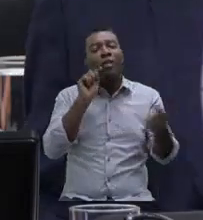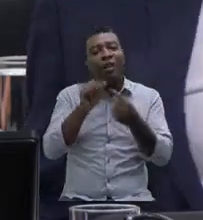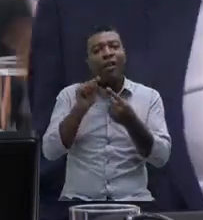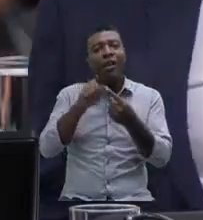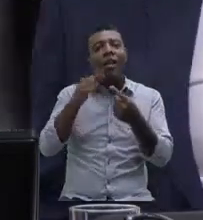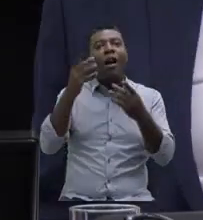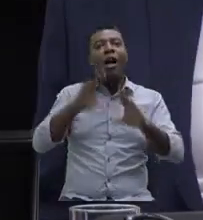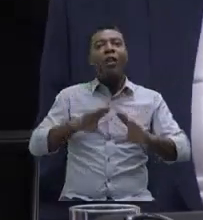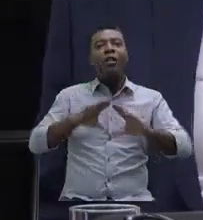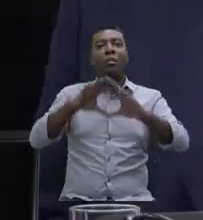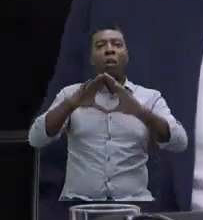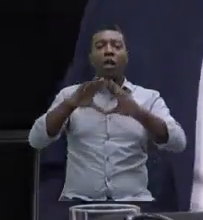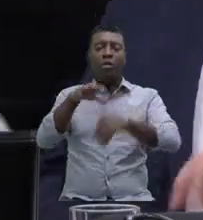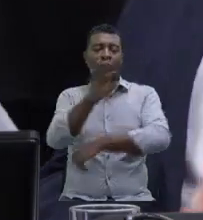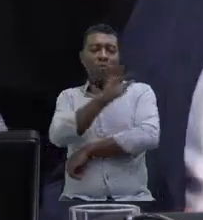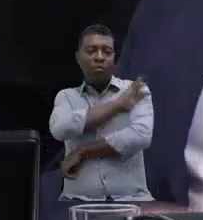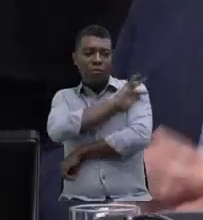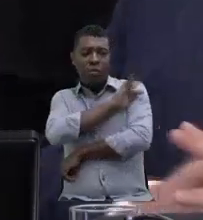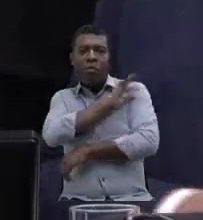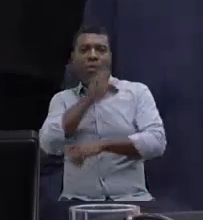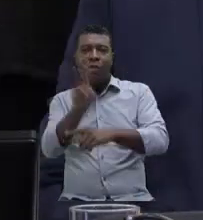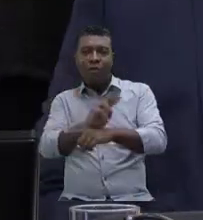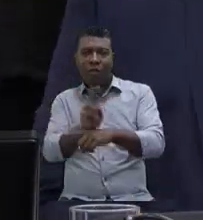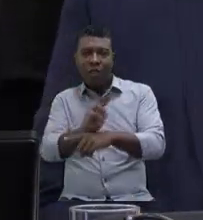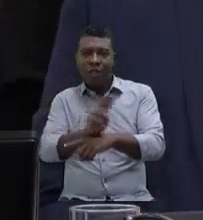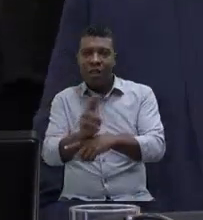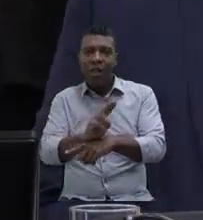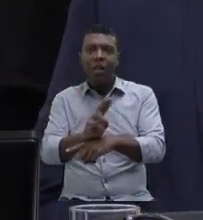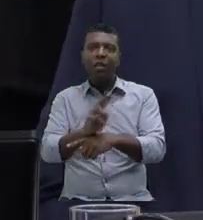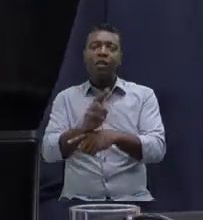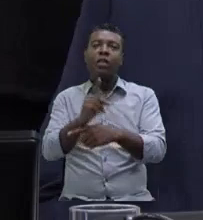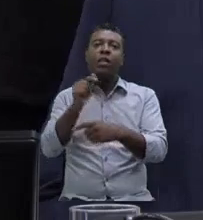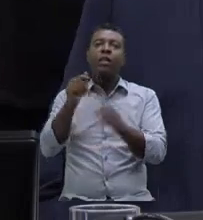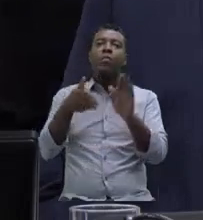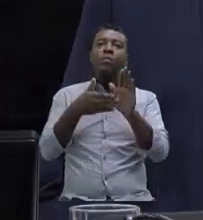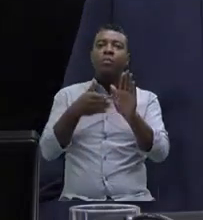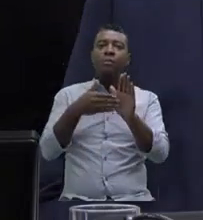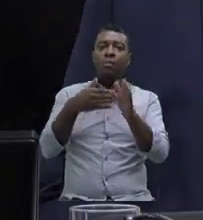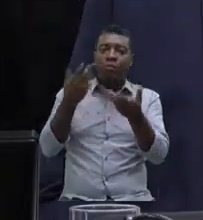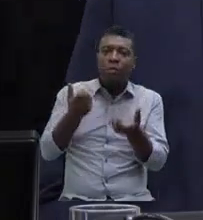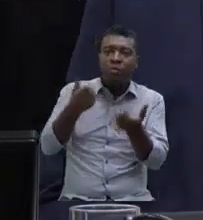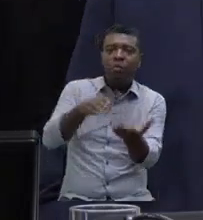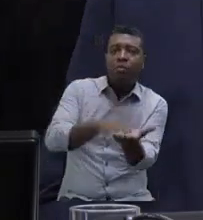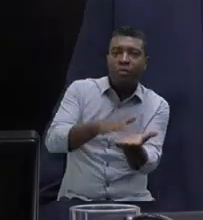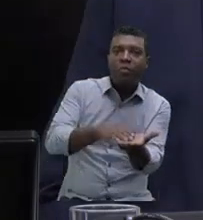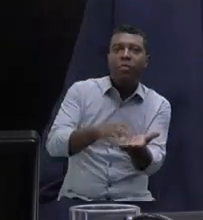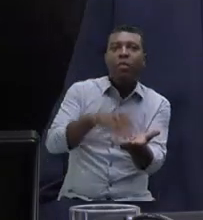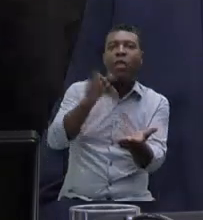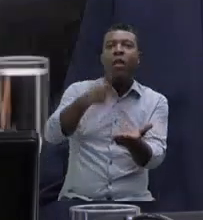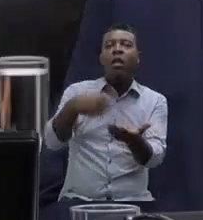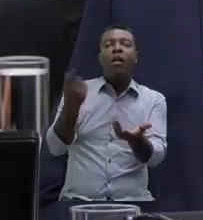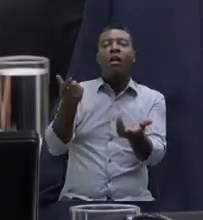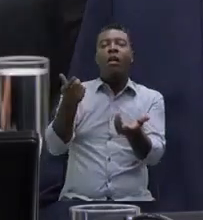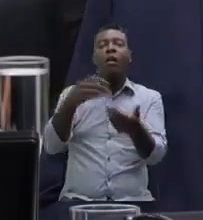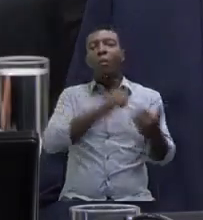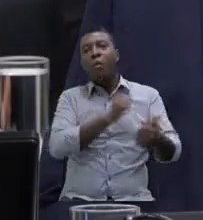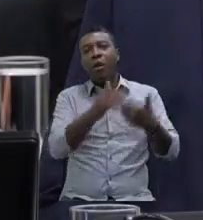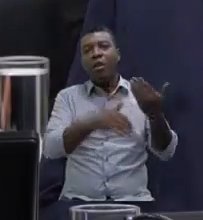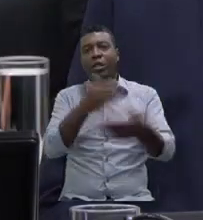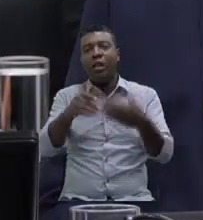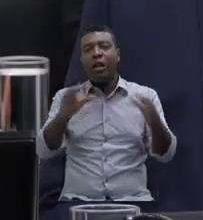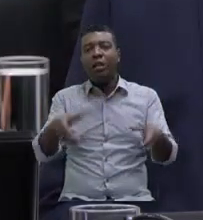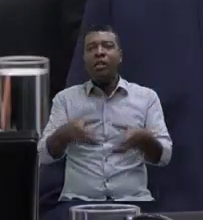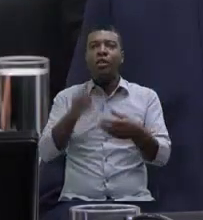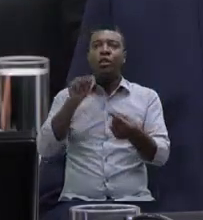prestação de contas da 20ª Legislatura, processo do qual dirigentes de órgãos e entidades da administração